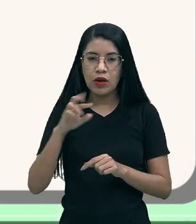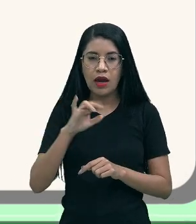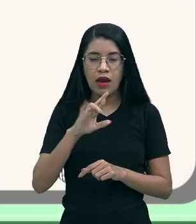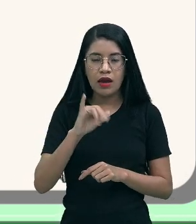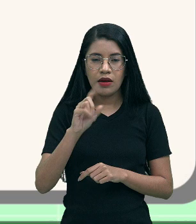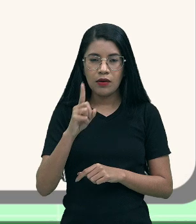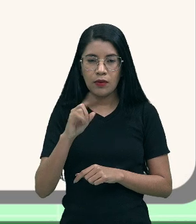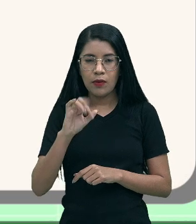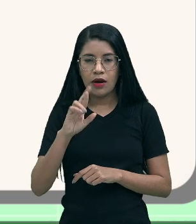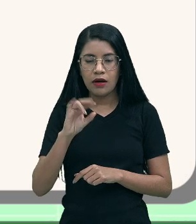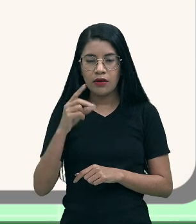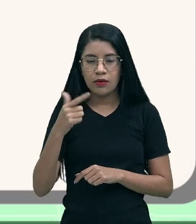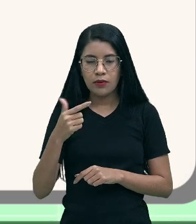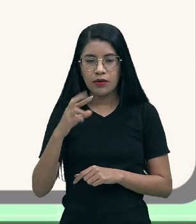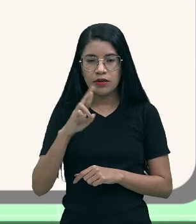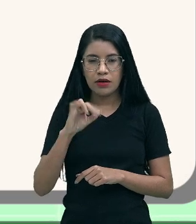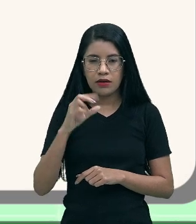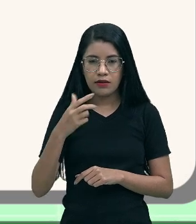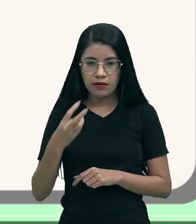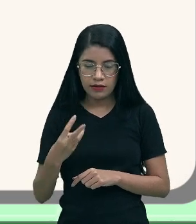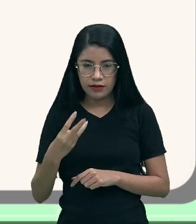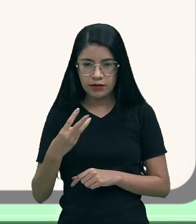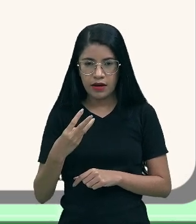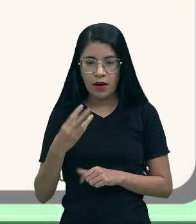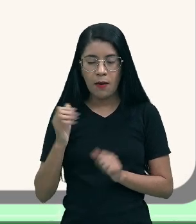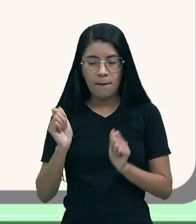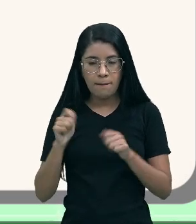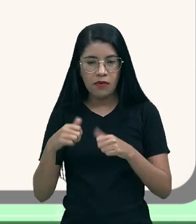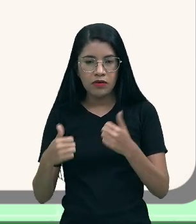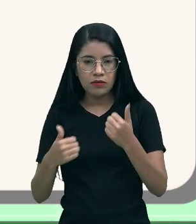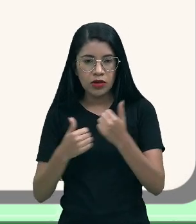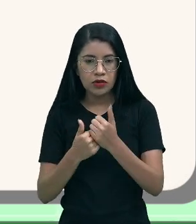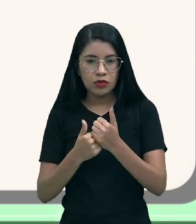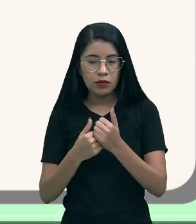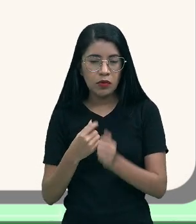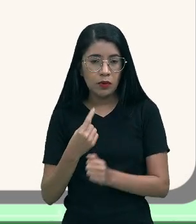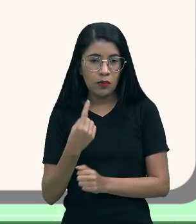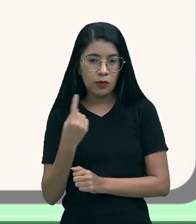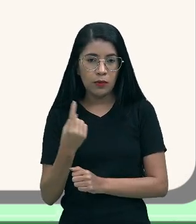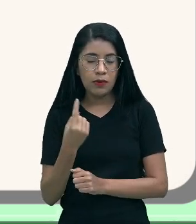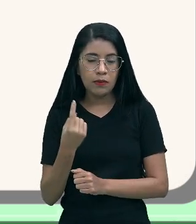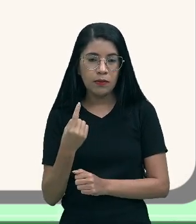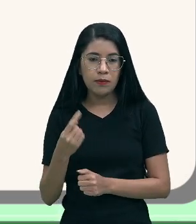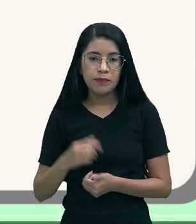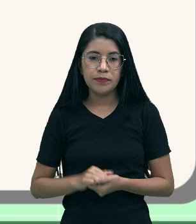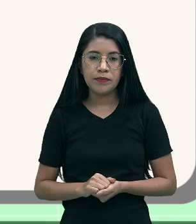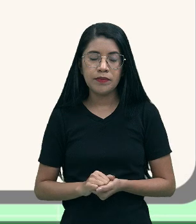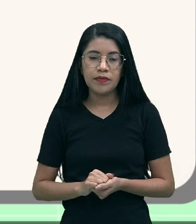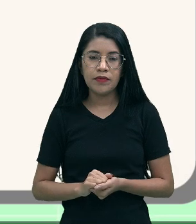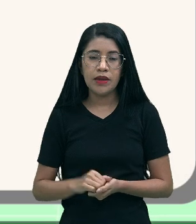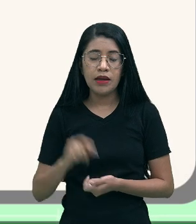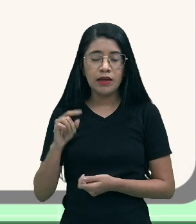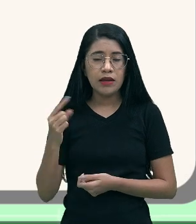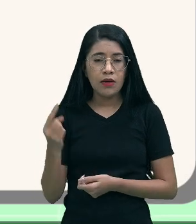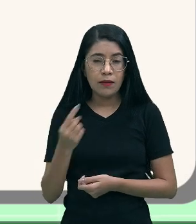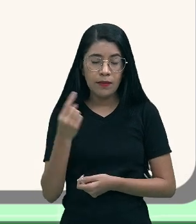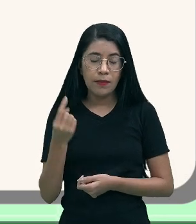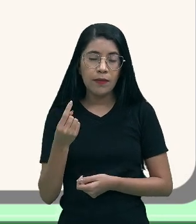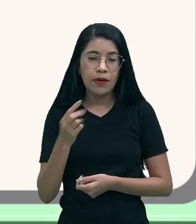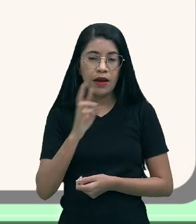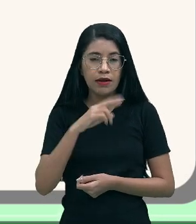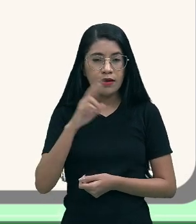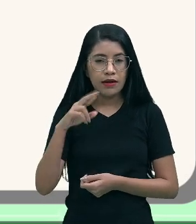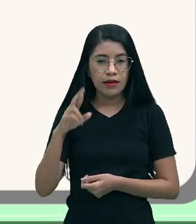R3. Agora, eu posso substituir essas três por uma só. Essa única resistência vai fazer o